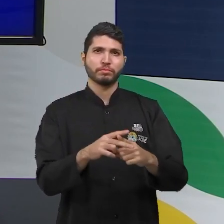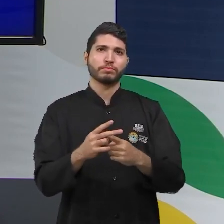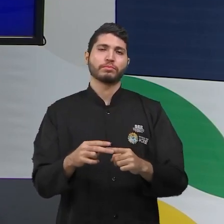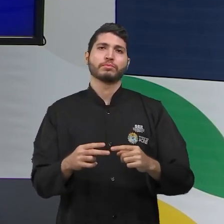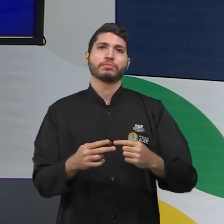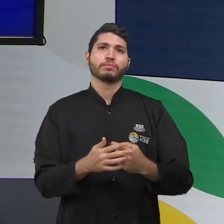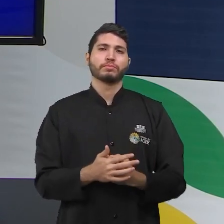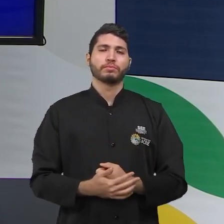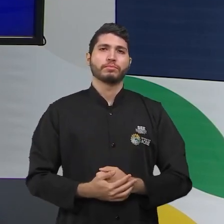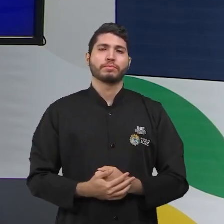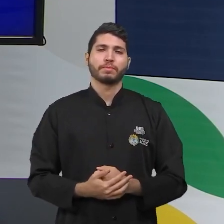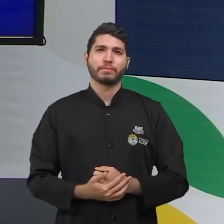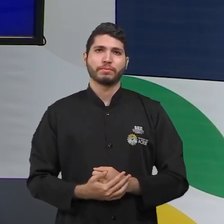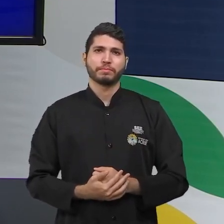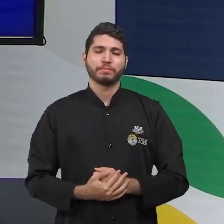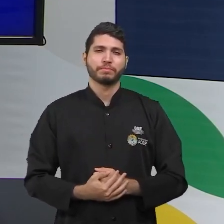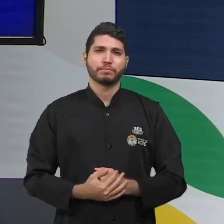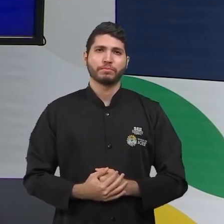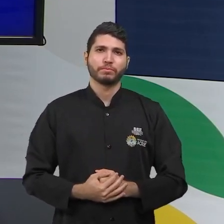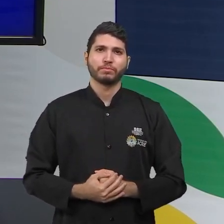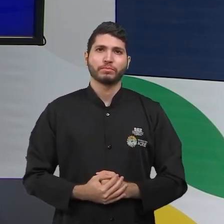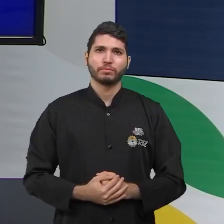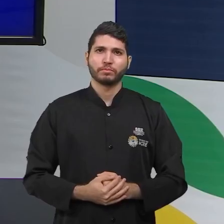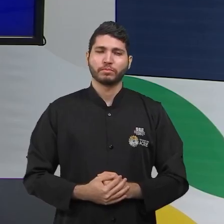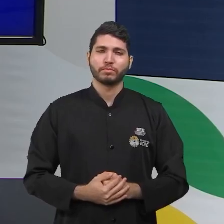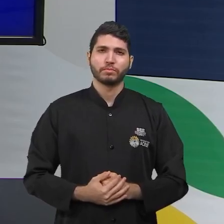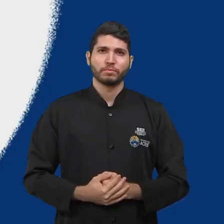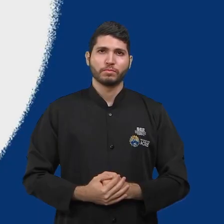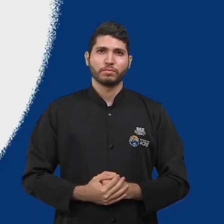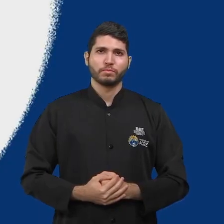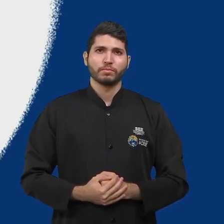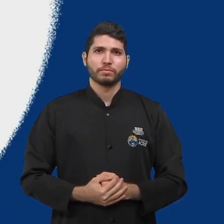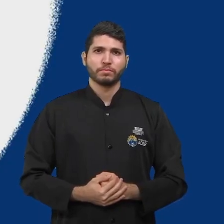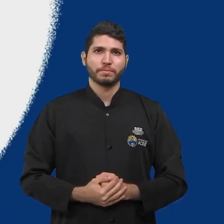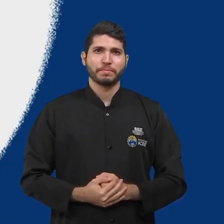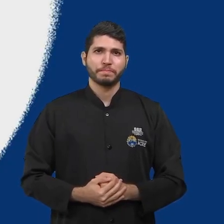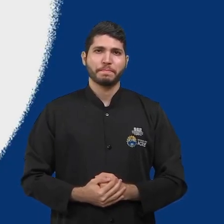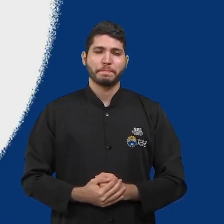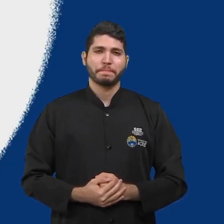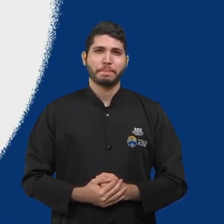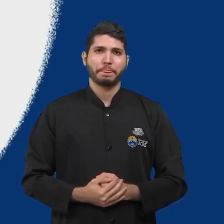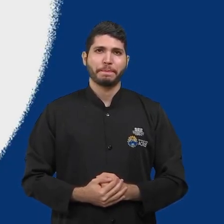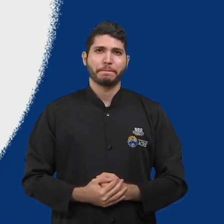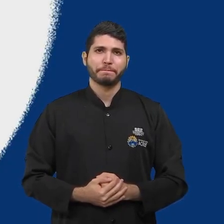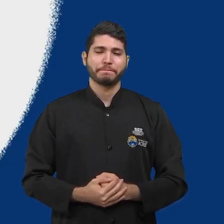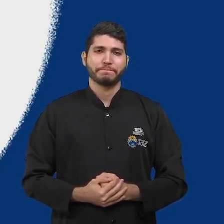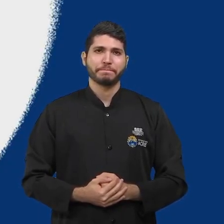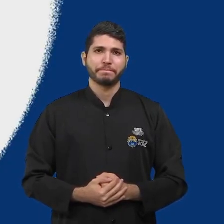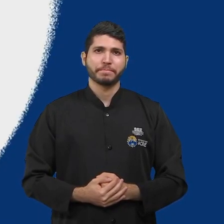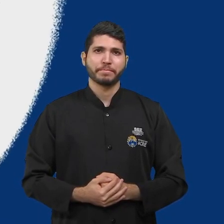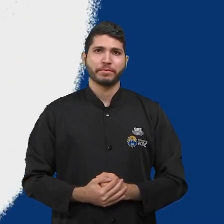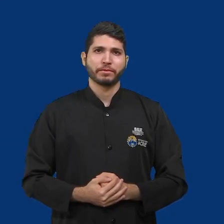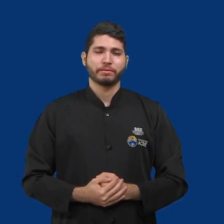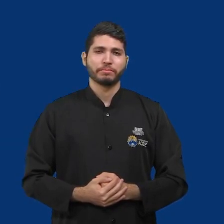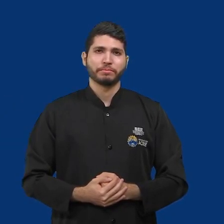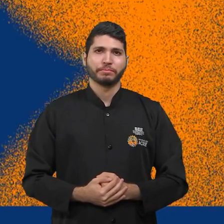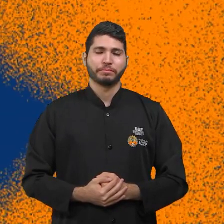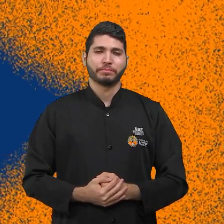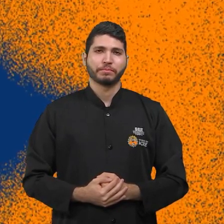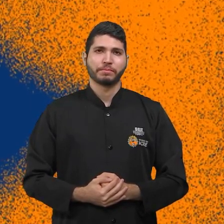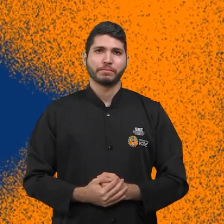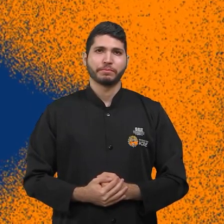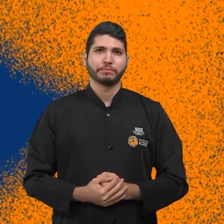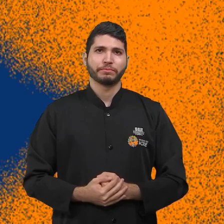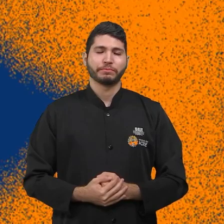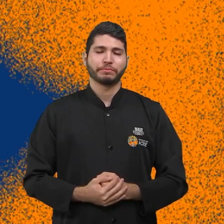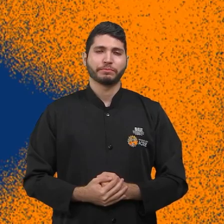né, da região onde ele está sendo produzido. Então, vamos conhecer um pouco mais sobre essa arte. Olha aí na